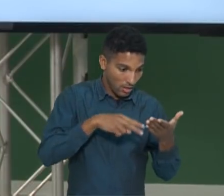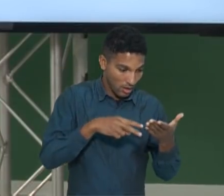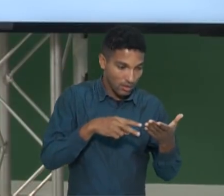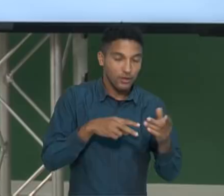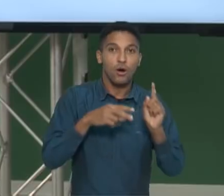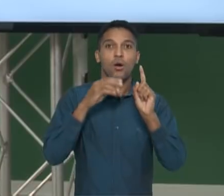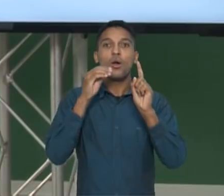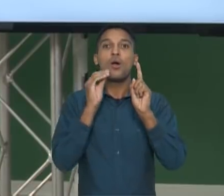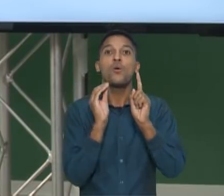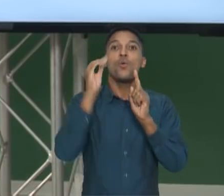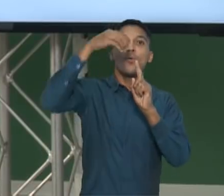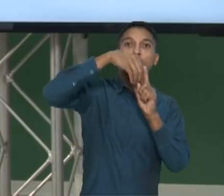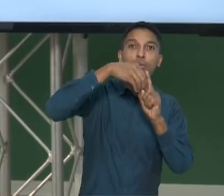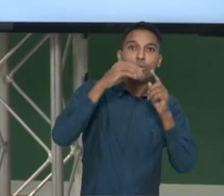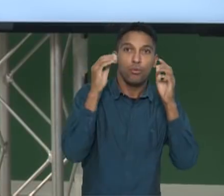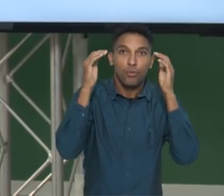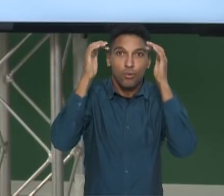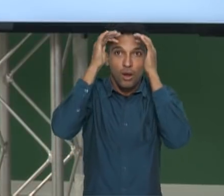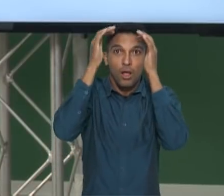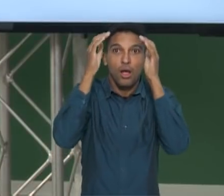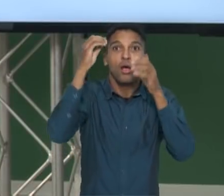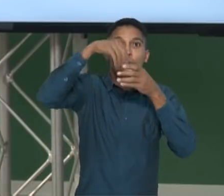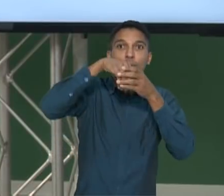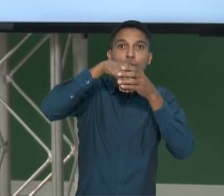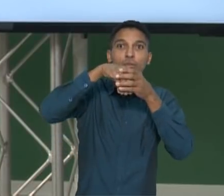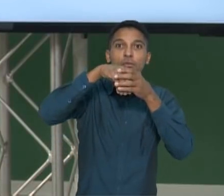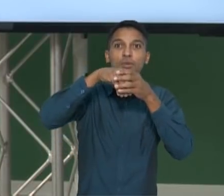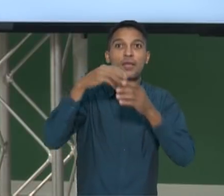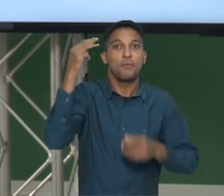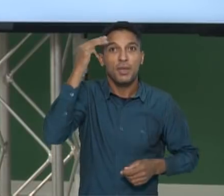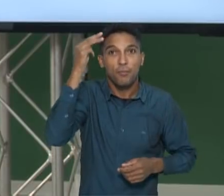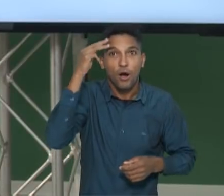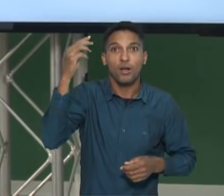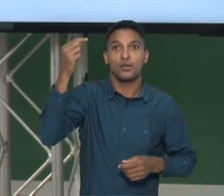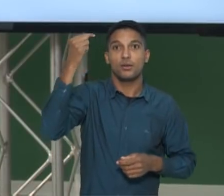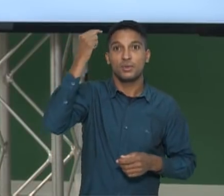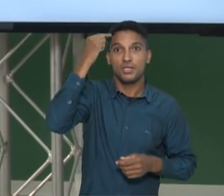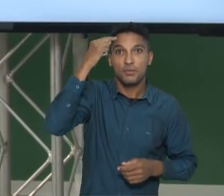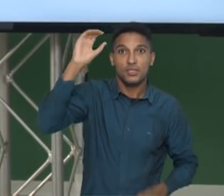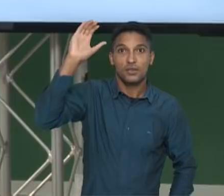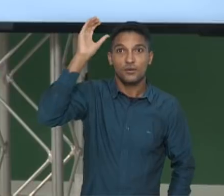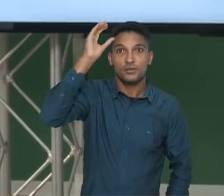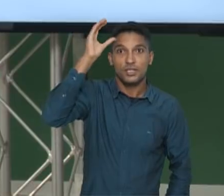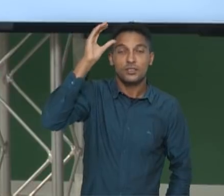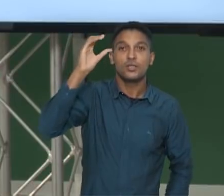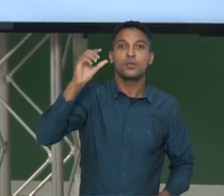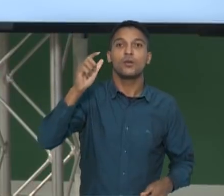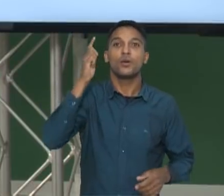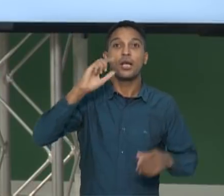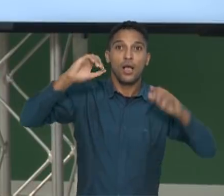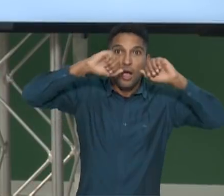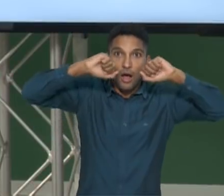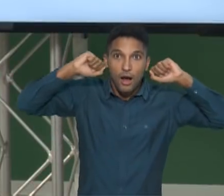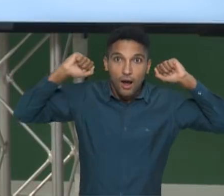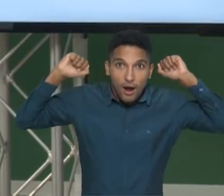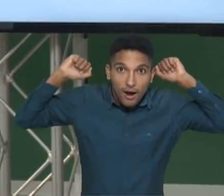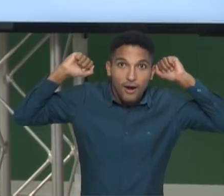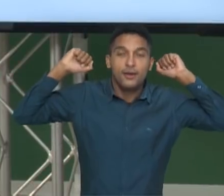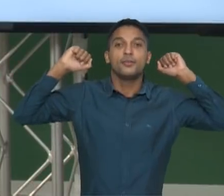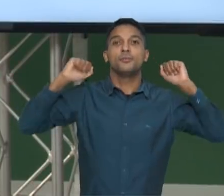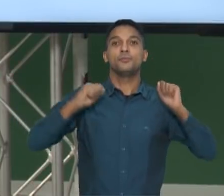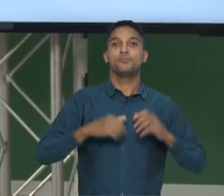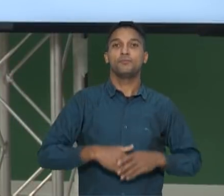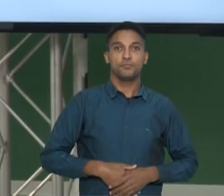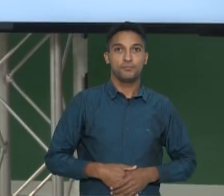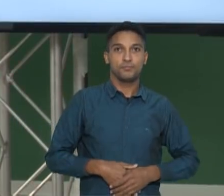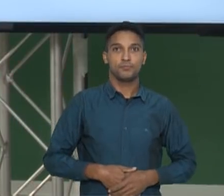que aconteceu ali, as percepções, os pensamentos e a imaginação dos personagens. Portanto, um narrador onisciente. Quem marcou essa,